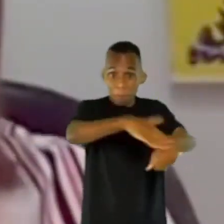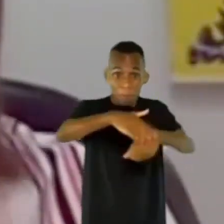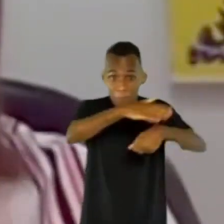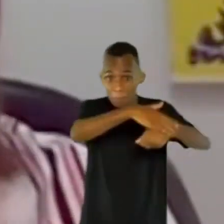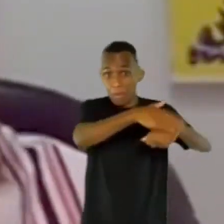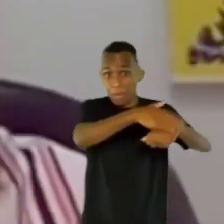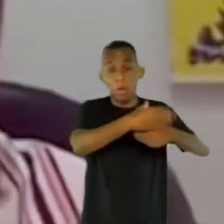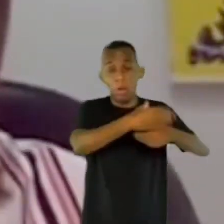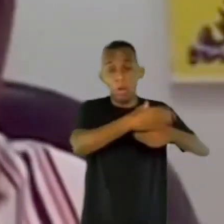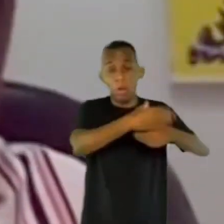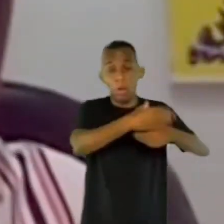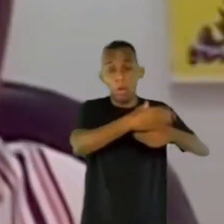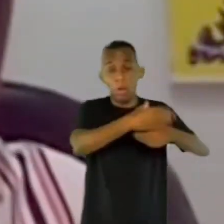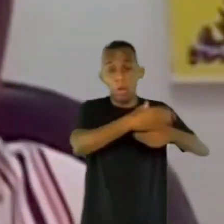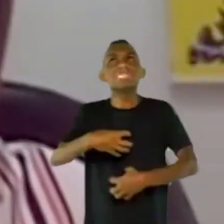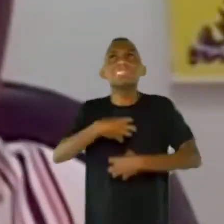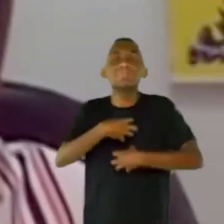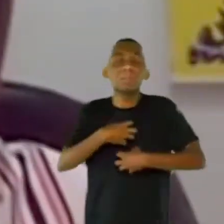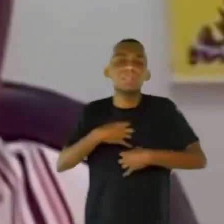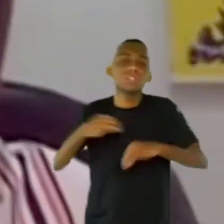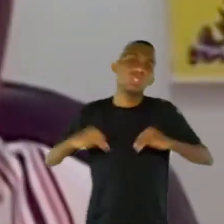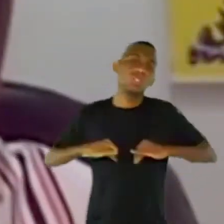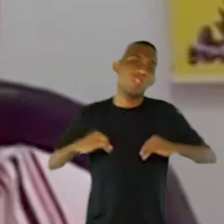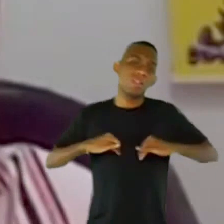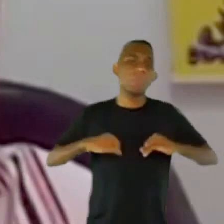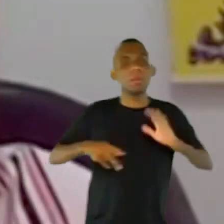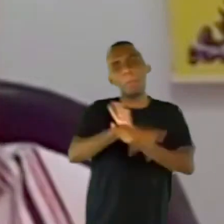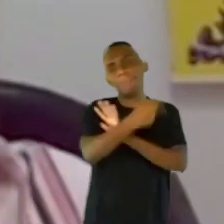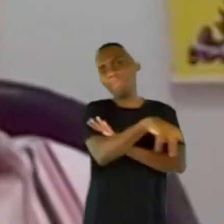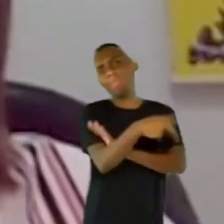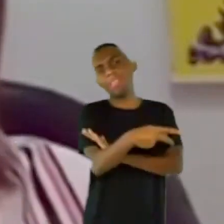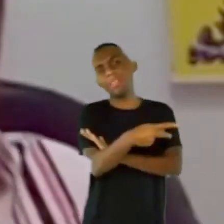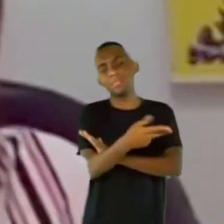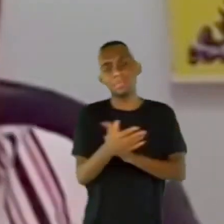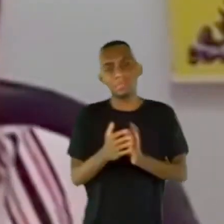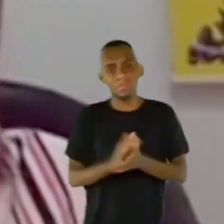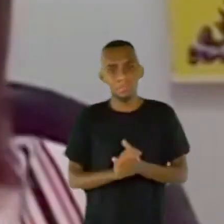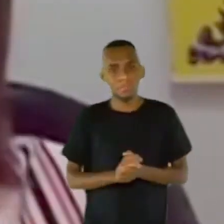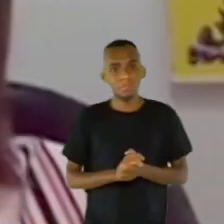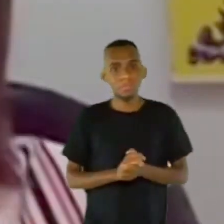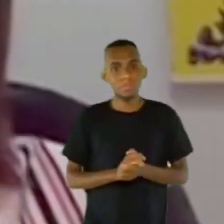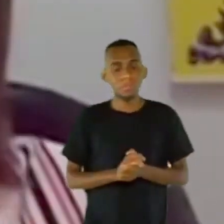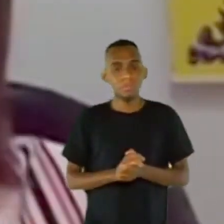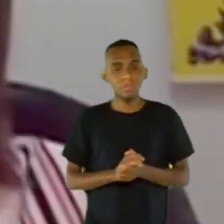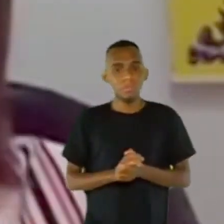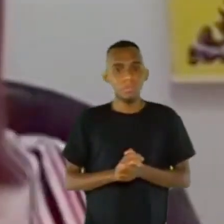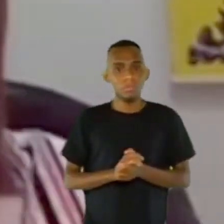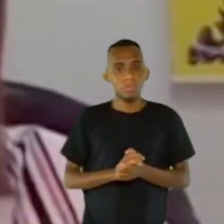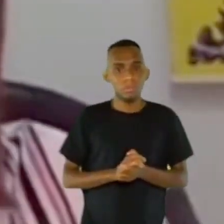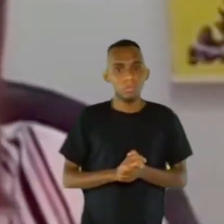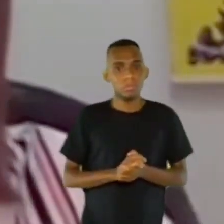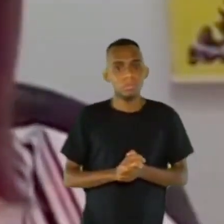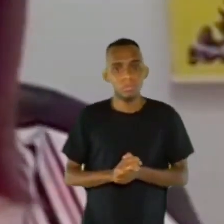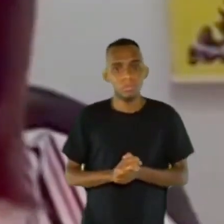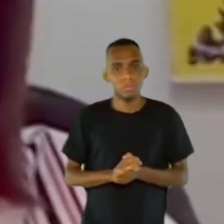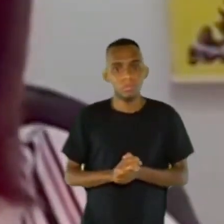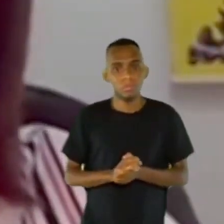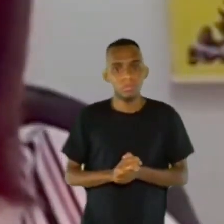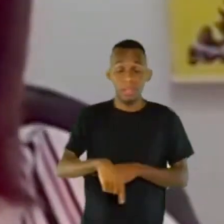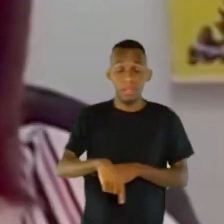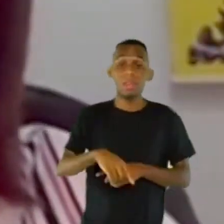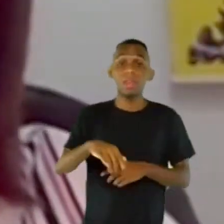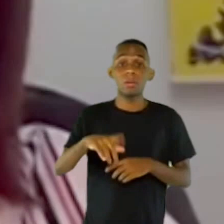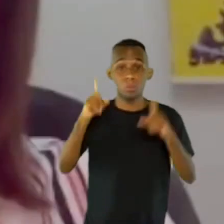quão dilacerante é a situação dessas pessoas, né? Isso foi, aliás, um dificultador para